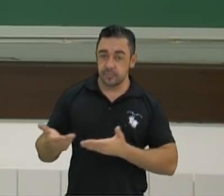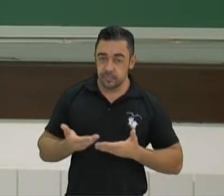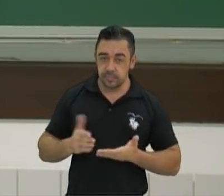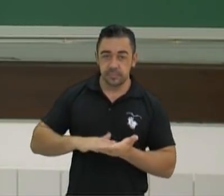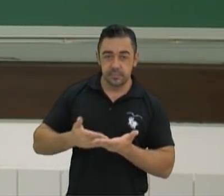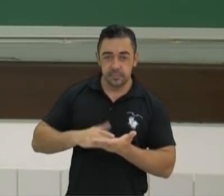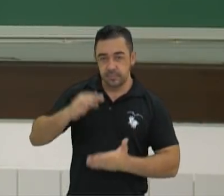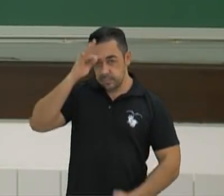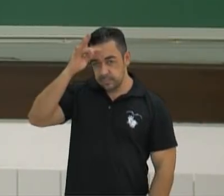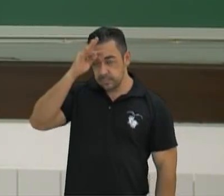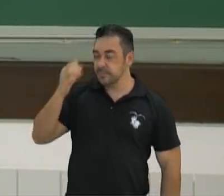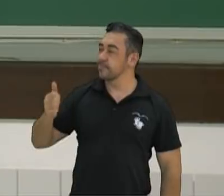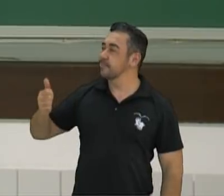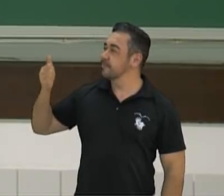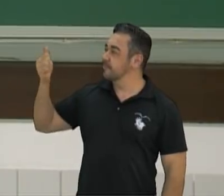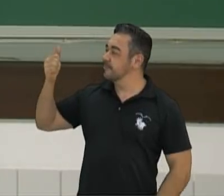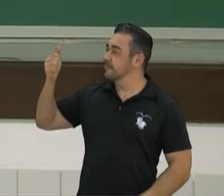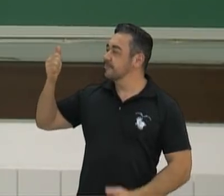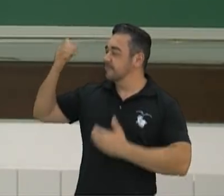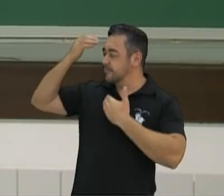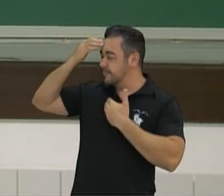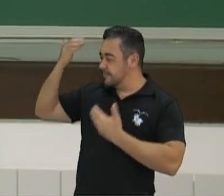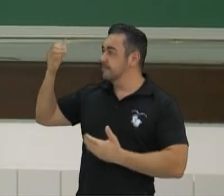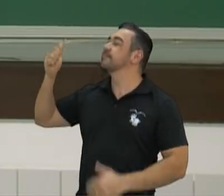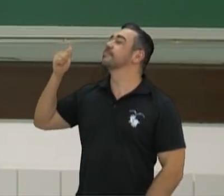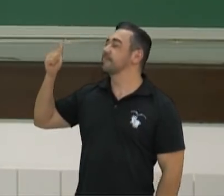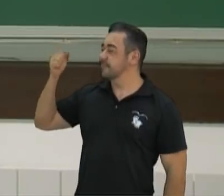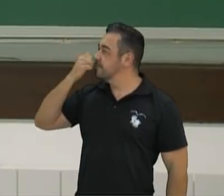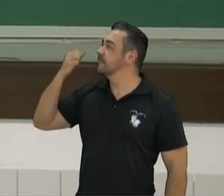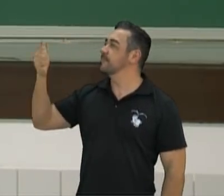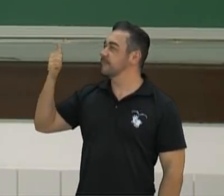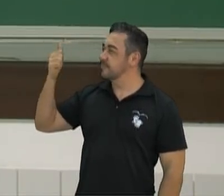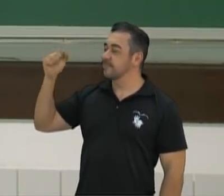nosso intérprete, professor Tiago. Tudo bem, professor?